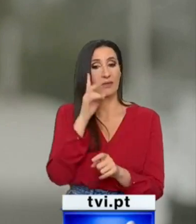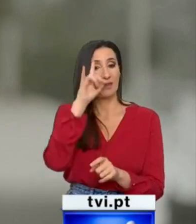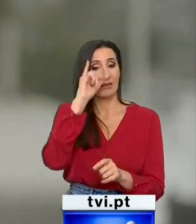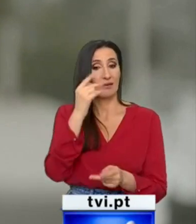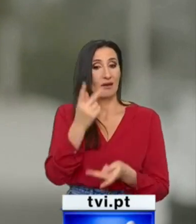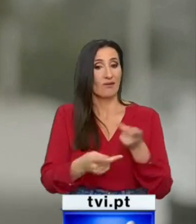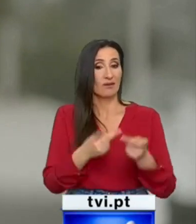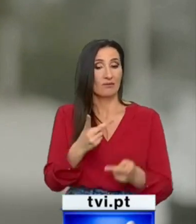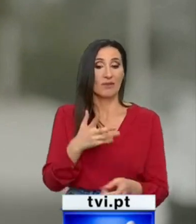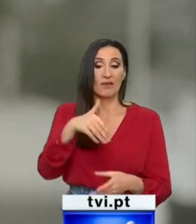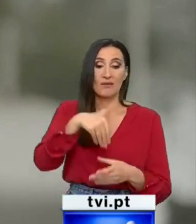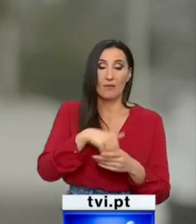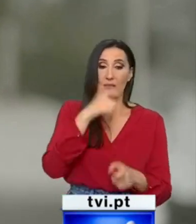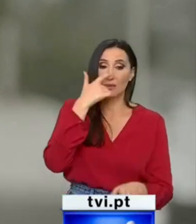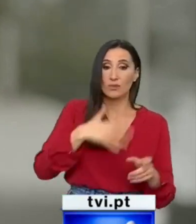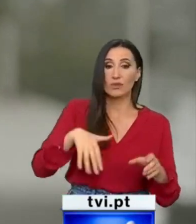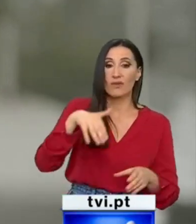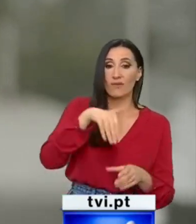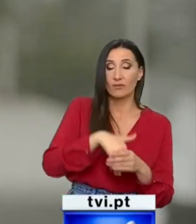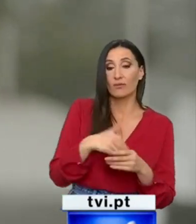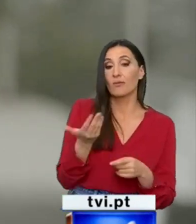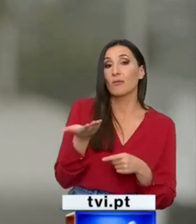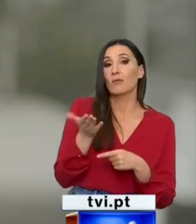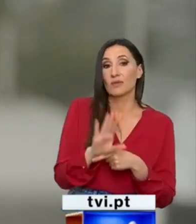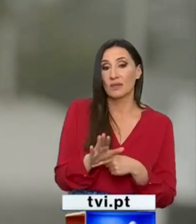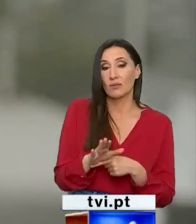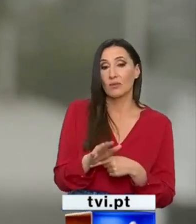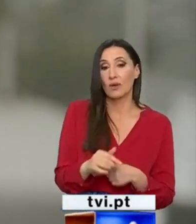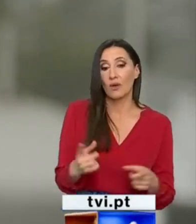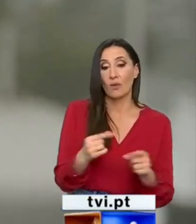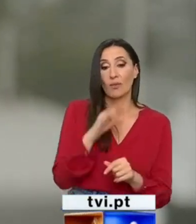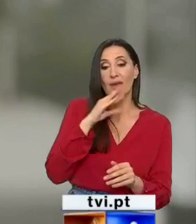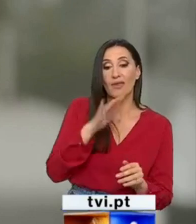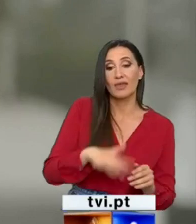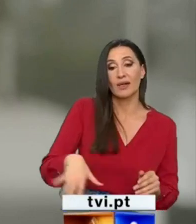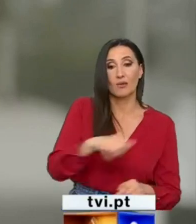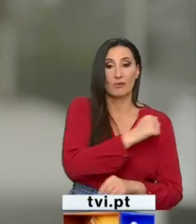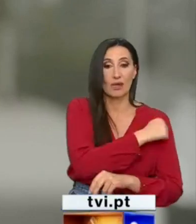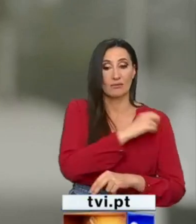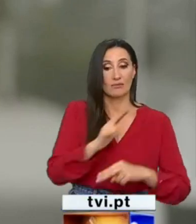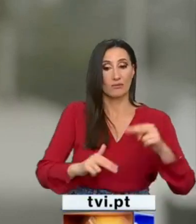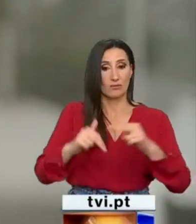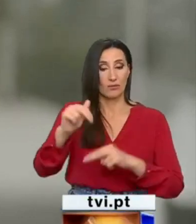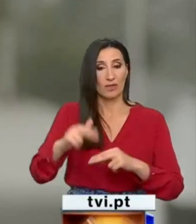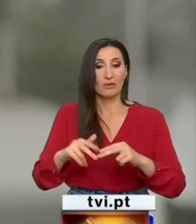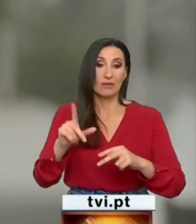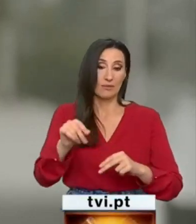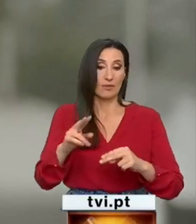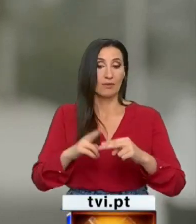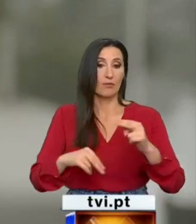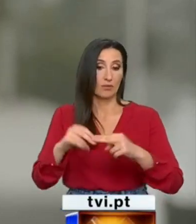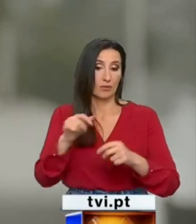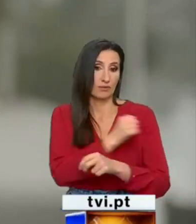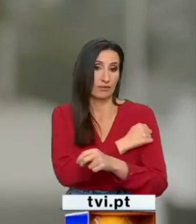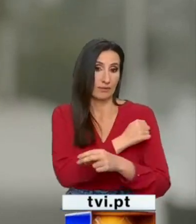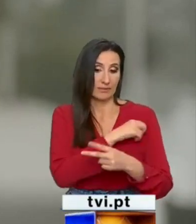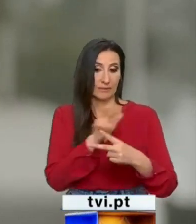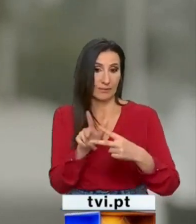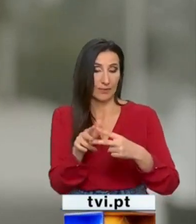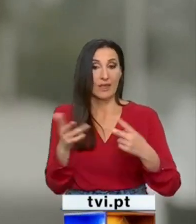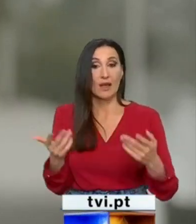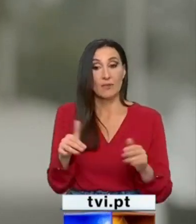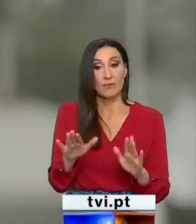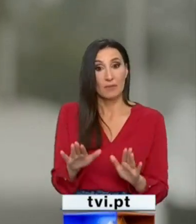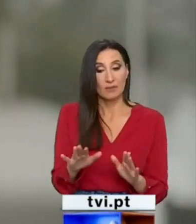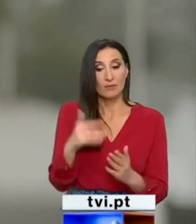avaliada e votada pelo público, nomeadamente a aquisição de um terreno para instalar as casas e a construção das habitações. Certo